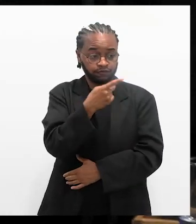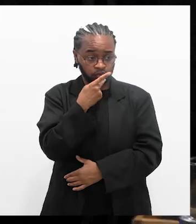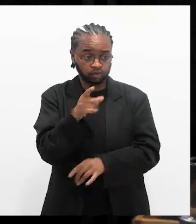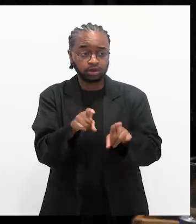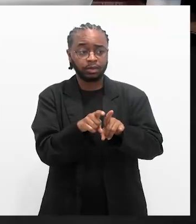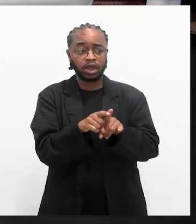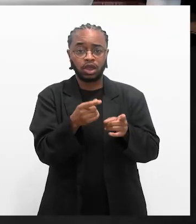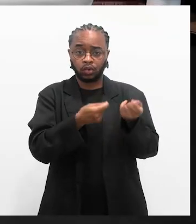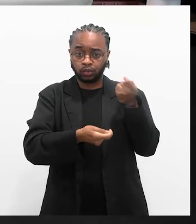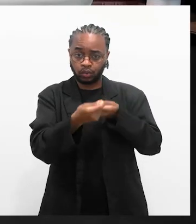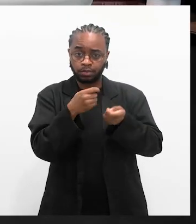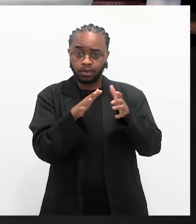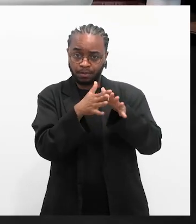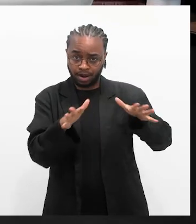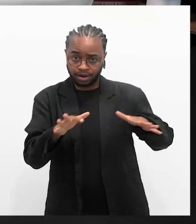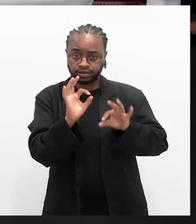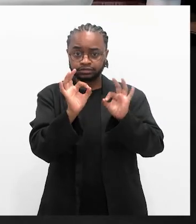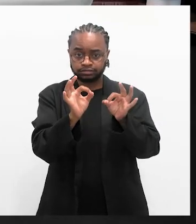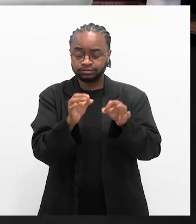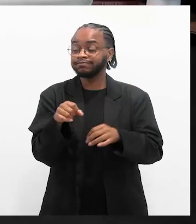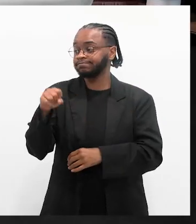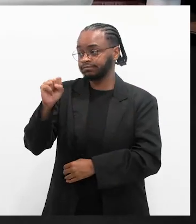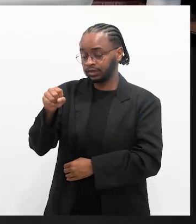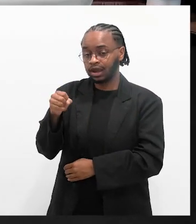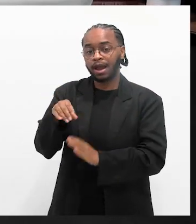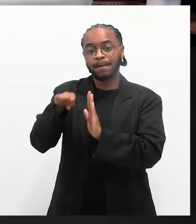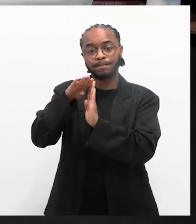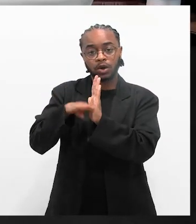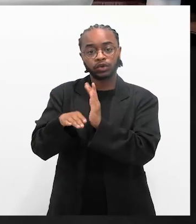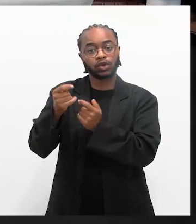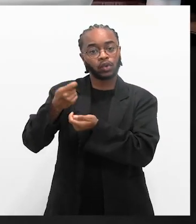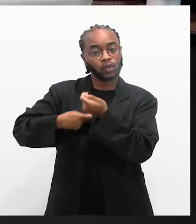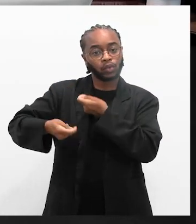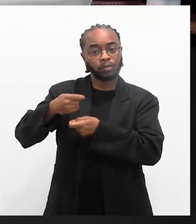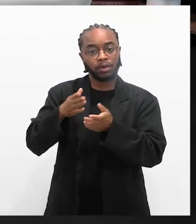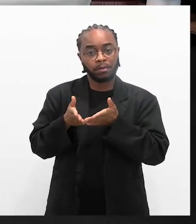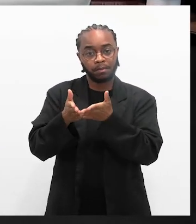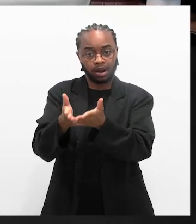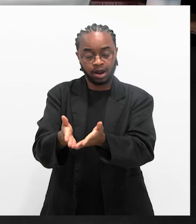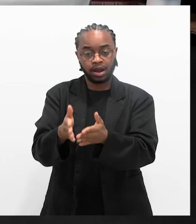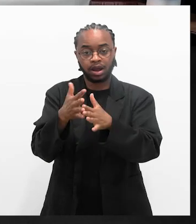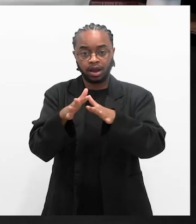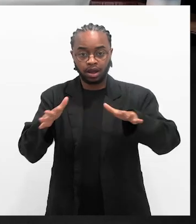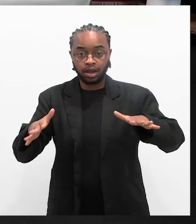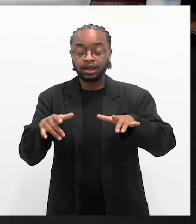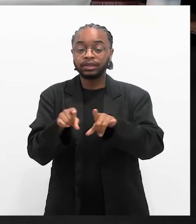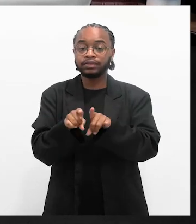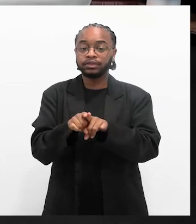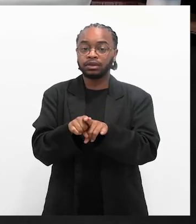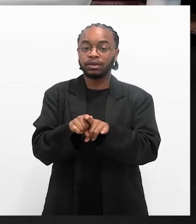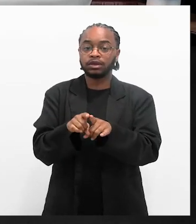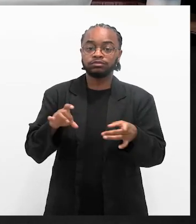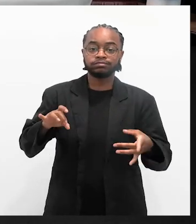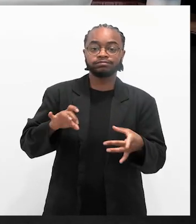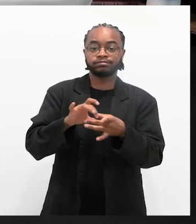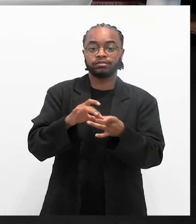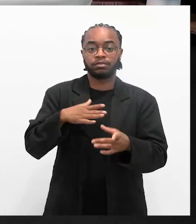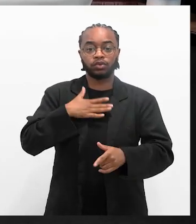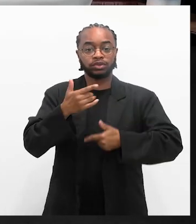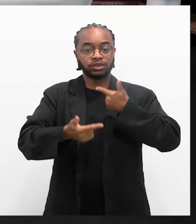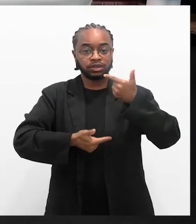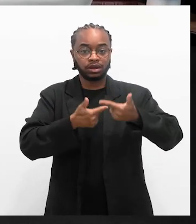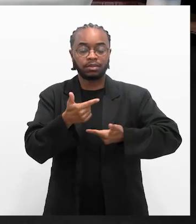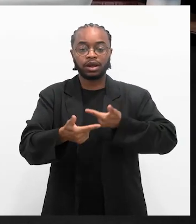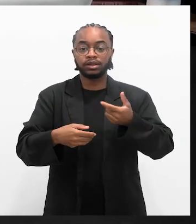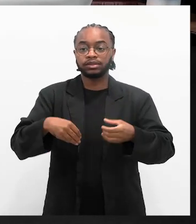do mar, que você tanto né? defende. Essa pauta da economia do mar, ela foi decorrente, inclusive, Soraya, desse trabalho que eu